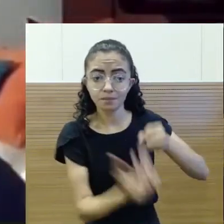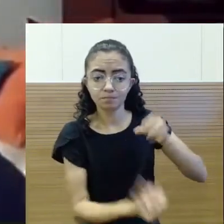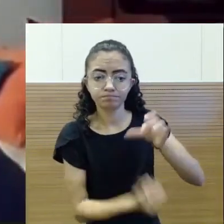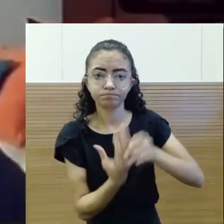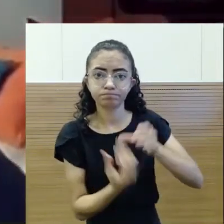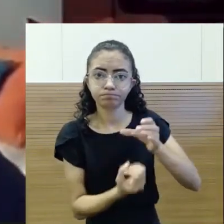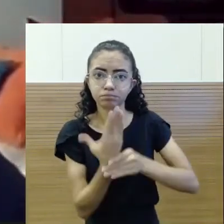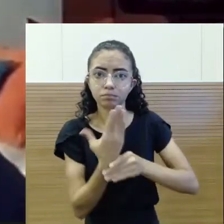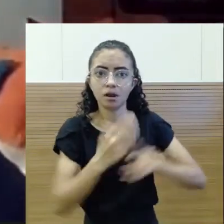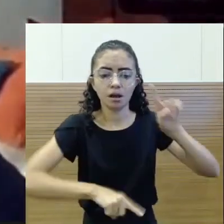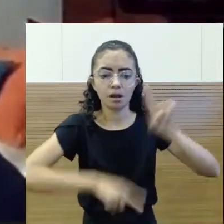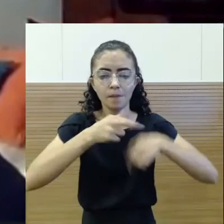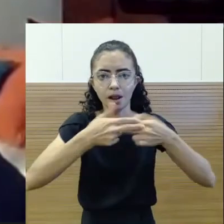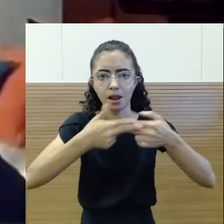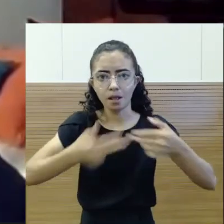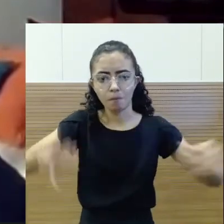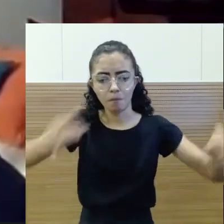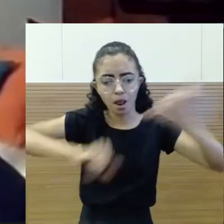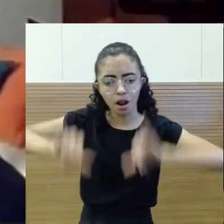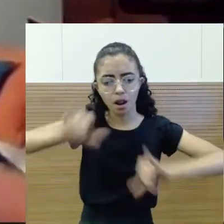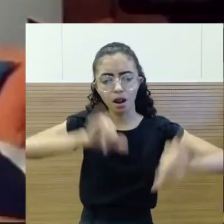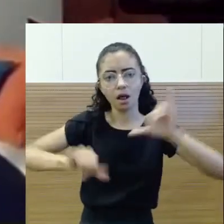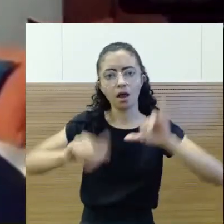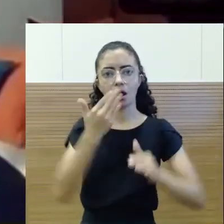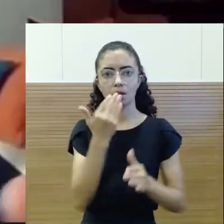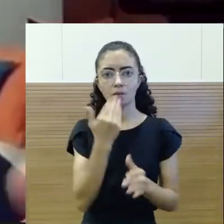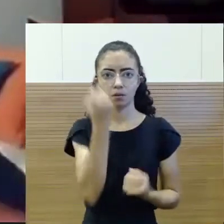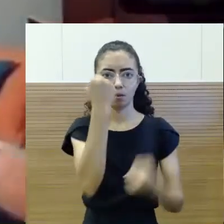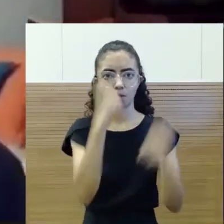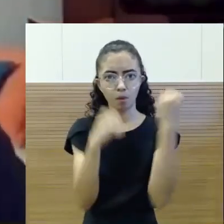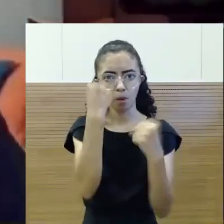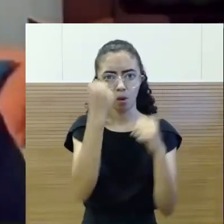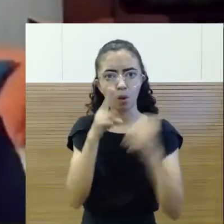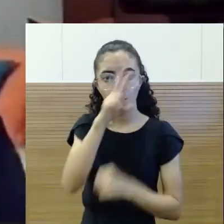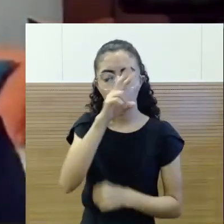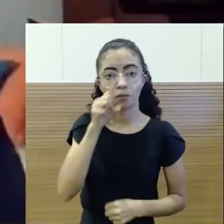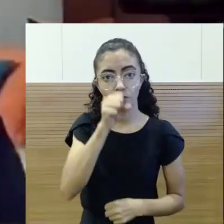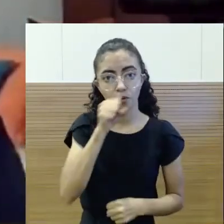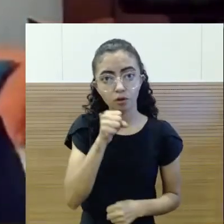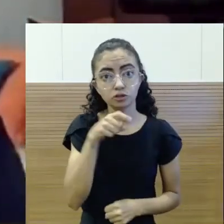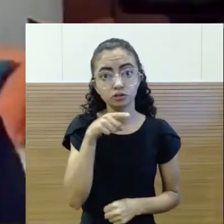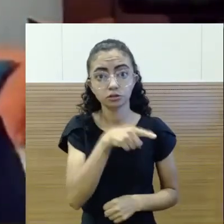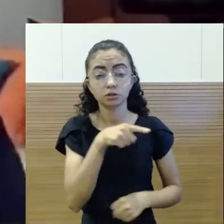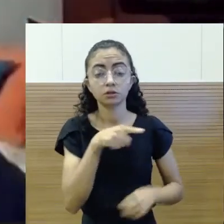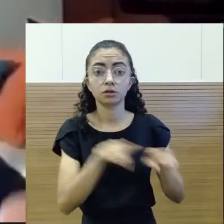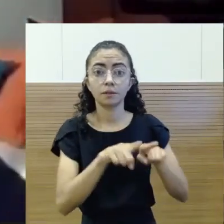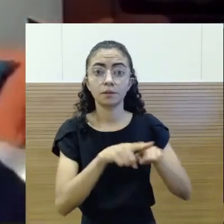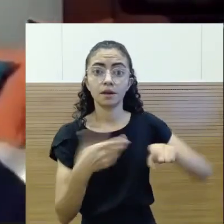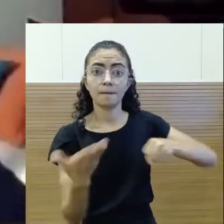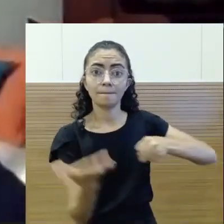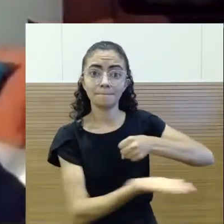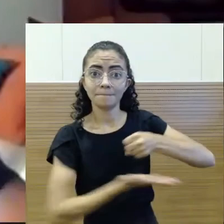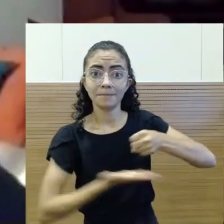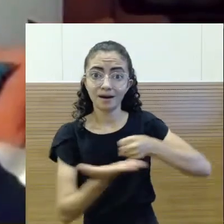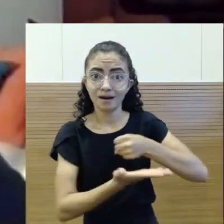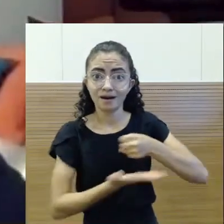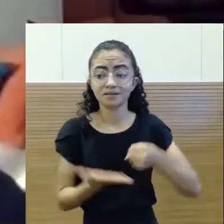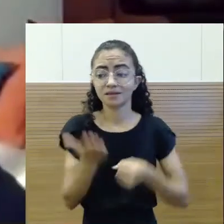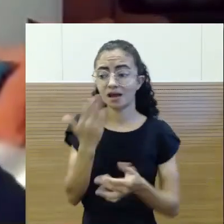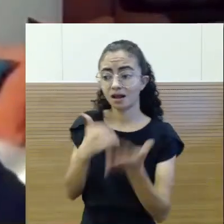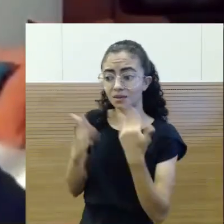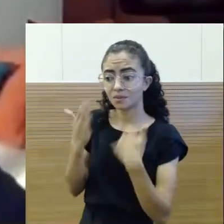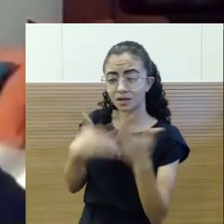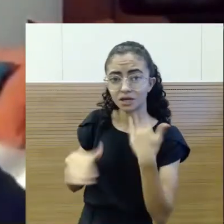dos ingredientes dos ultraprocessados, né? Mas também, infelizmente, está na base de muitos alimentos que são